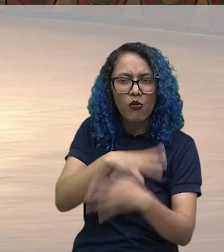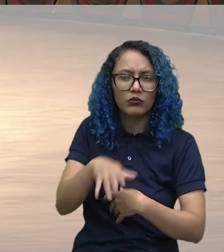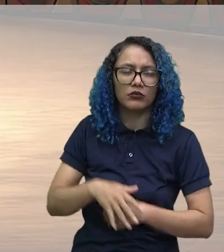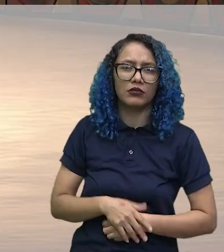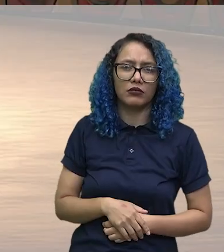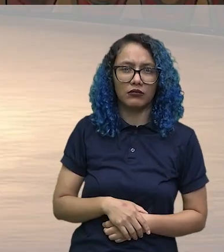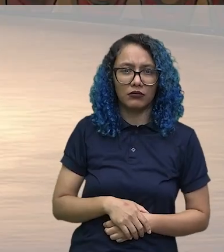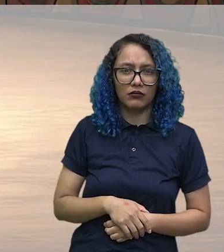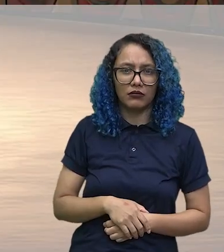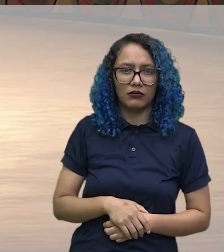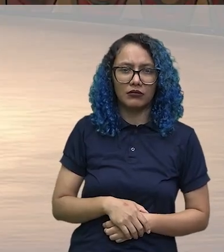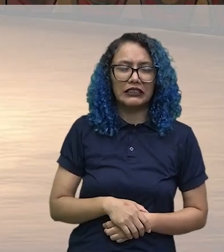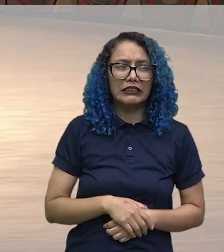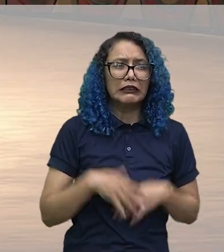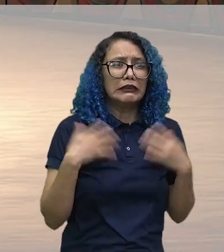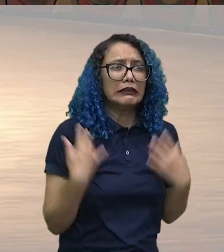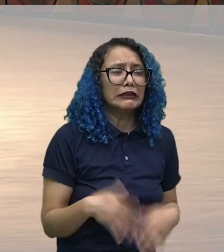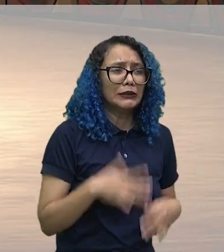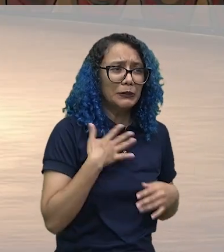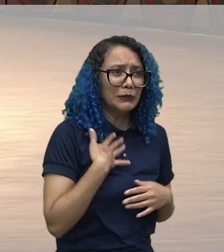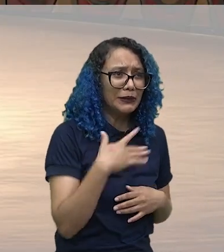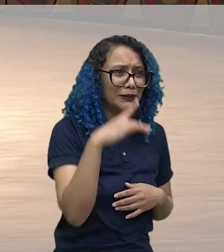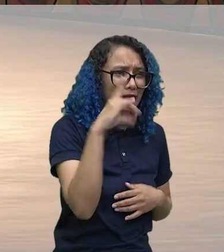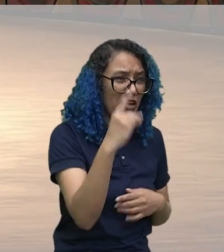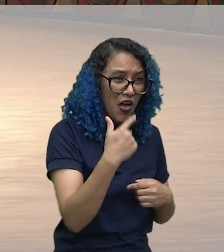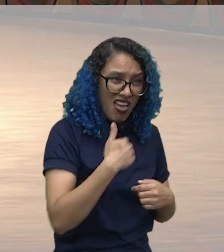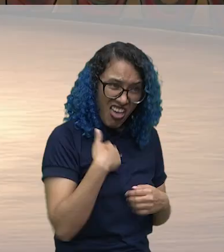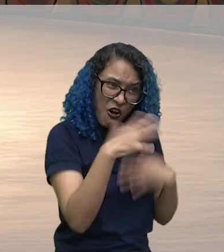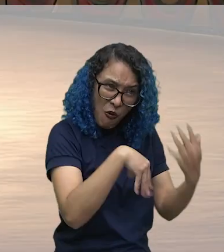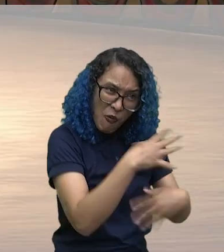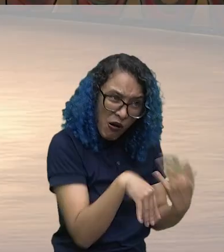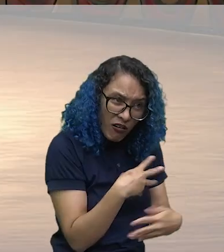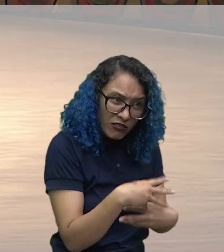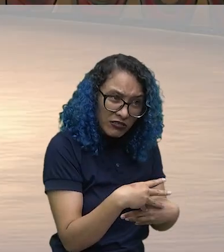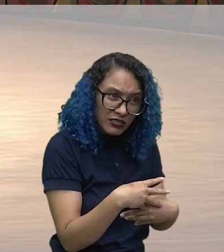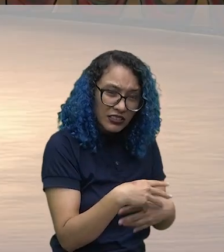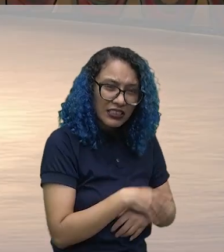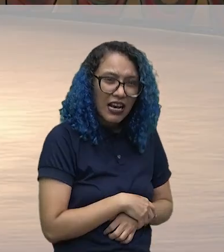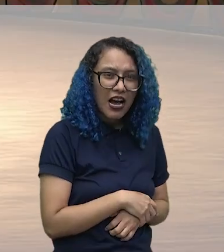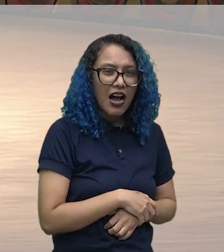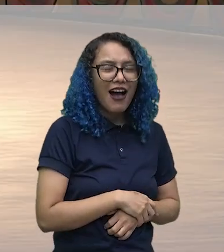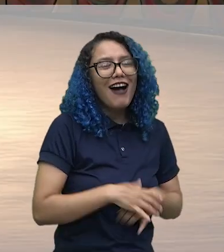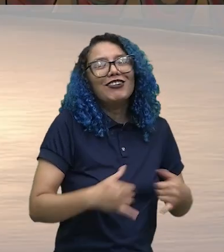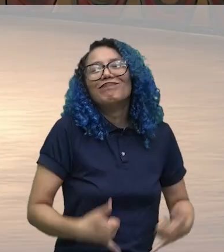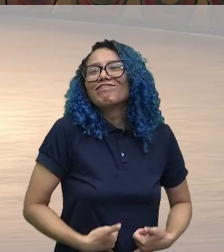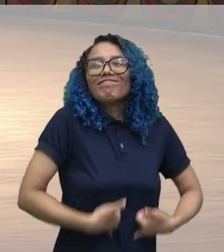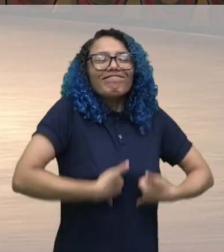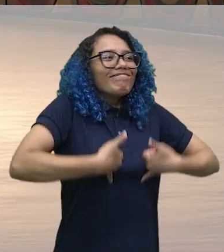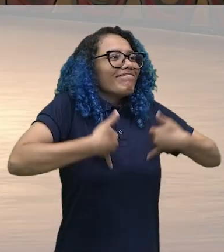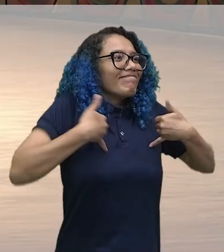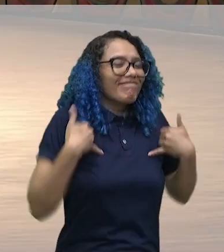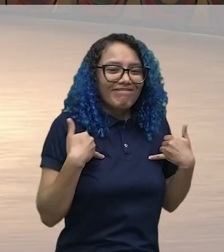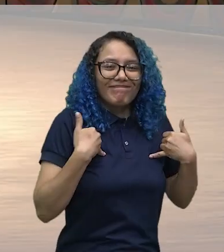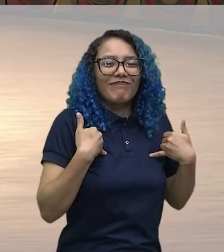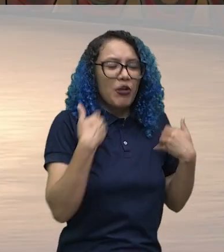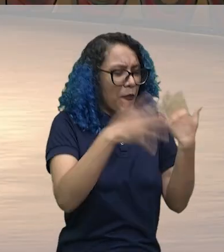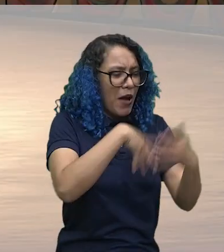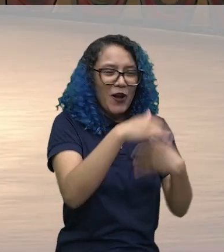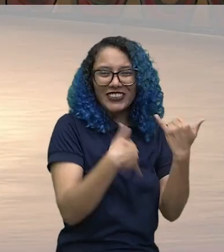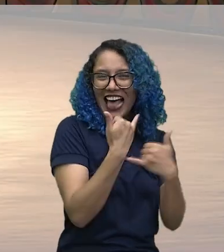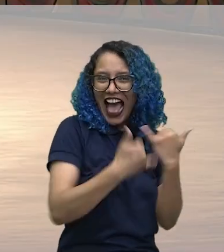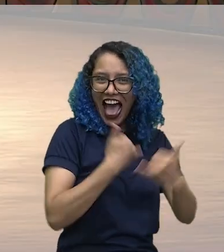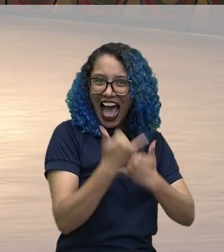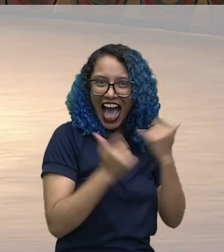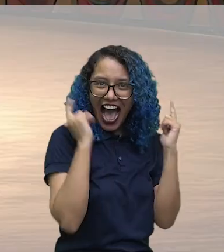bagunça. Meu Deus, eu sou a bagunça. Que honra! A bagunça, ela